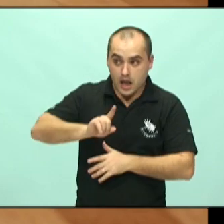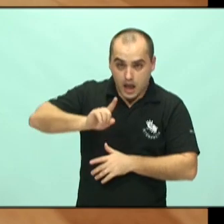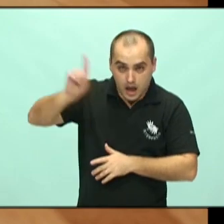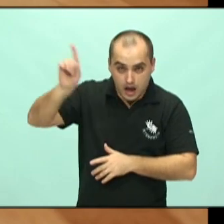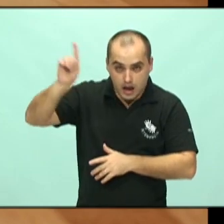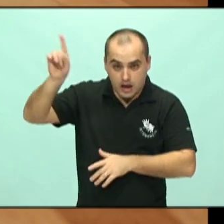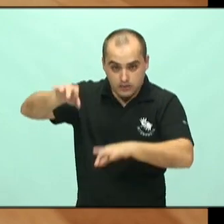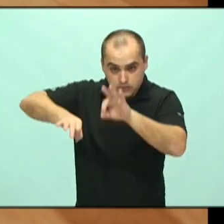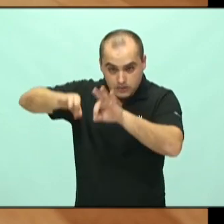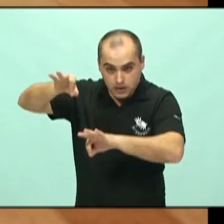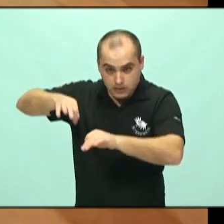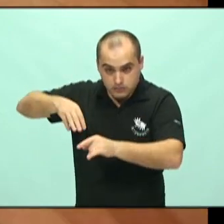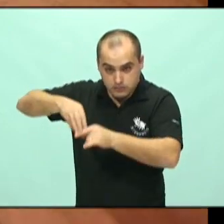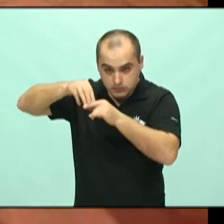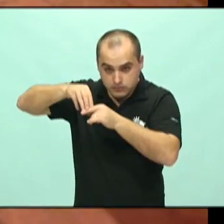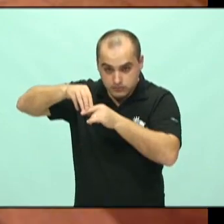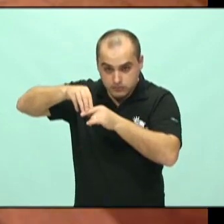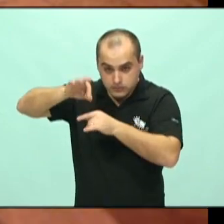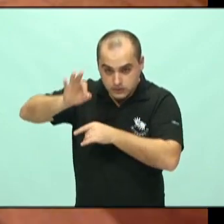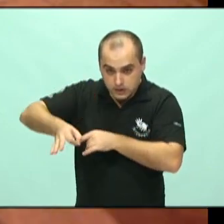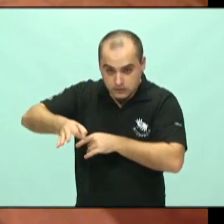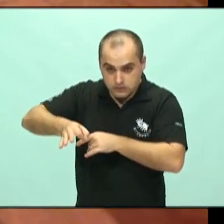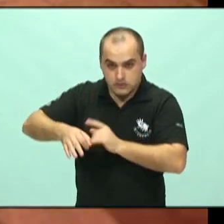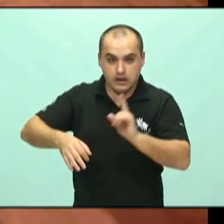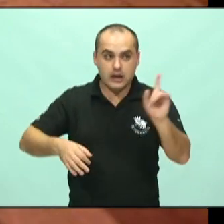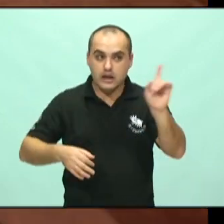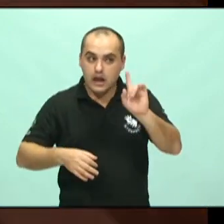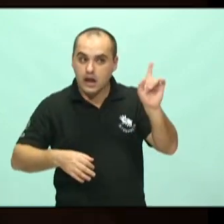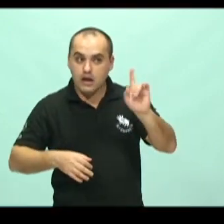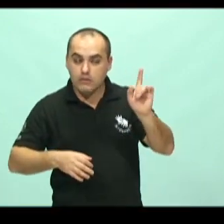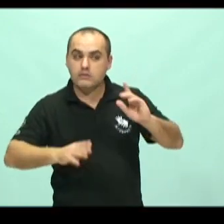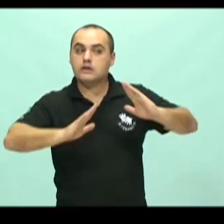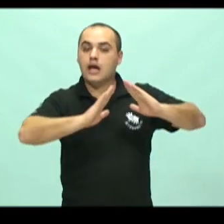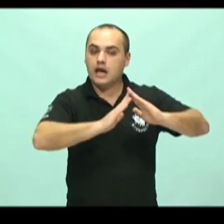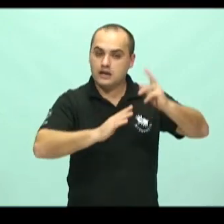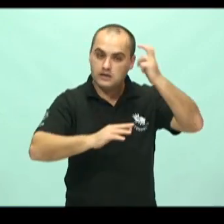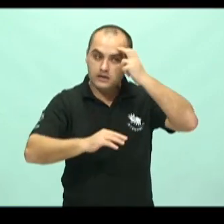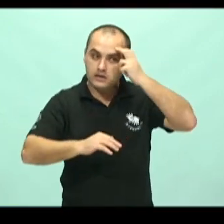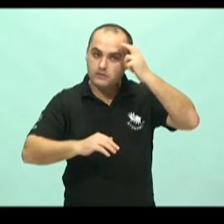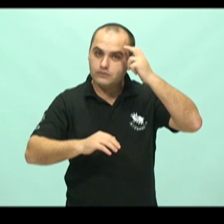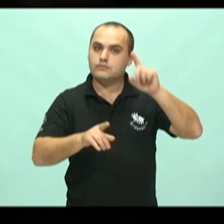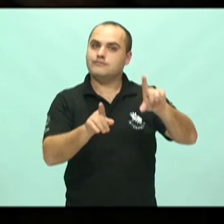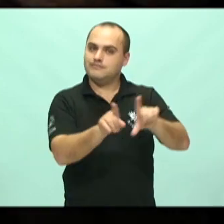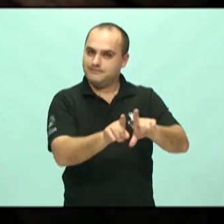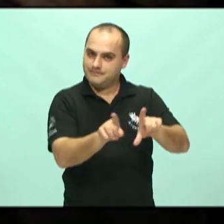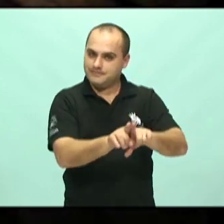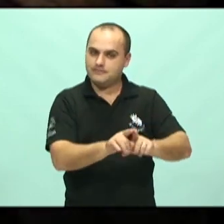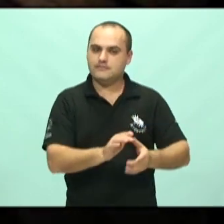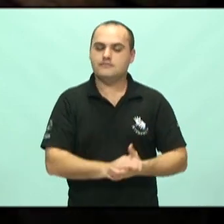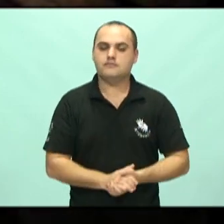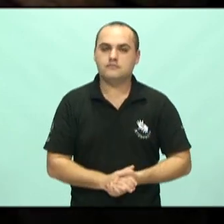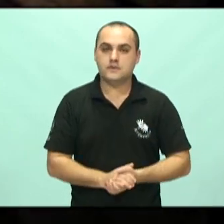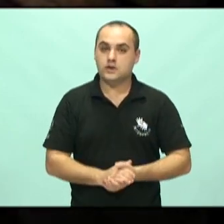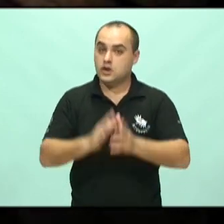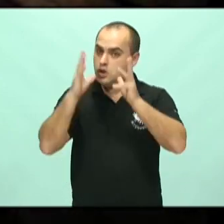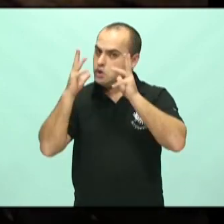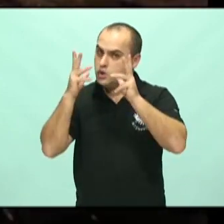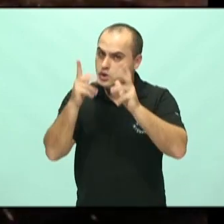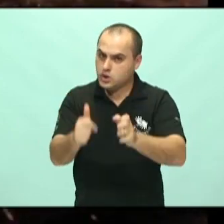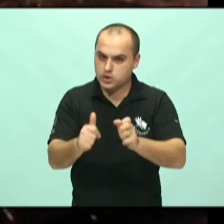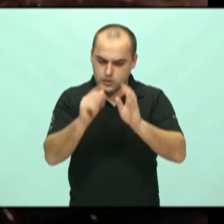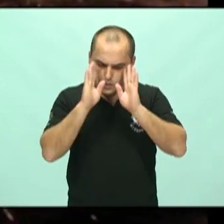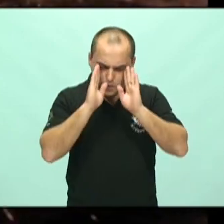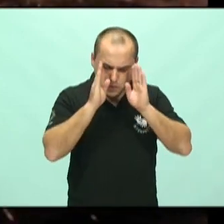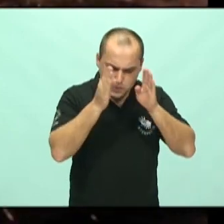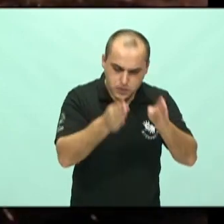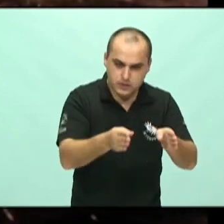Municipal, é isso? Não, na Casa da Cultura. Na Casa da Cultura também. Ela tem... Toda a programação está concentrada na Casa da Cultura,